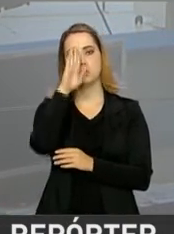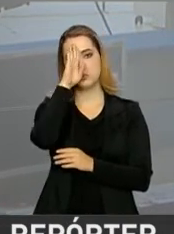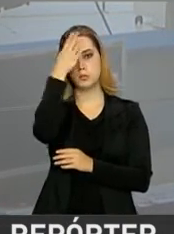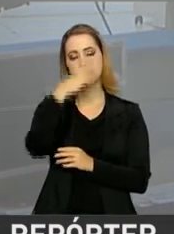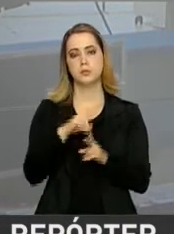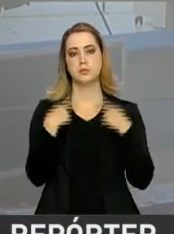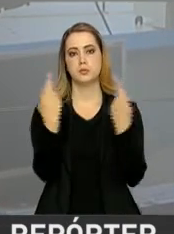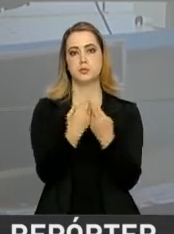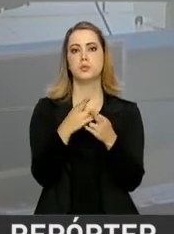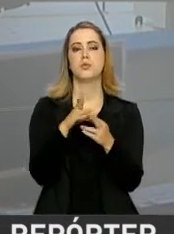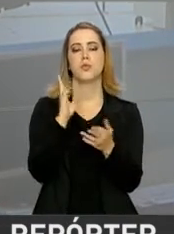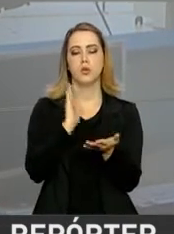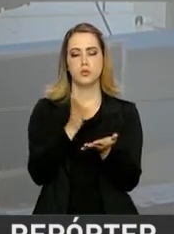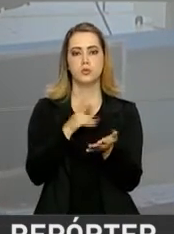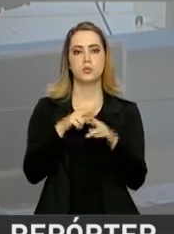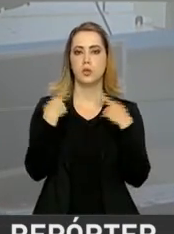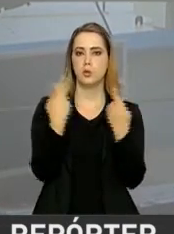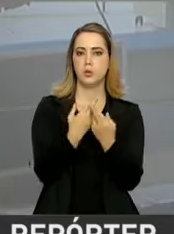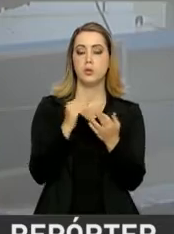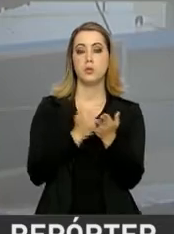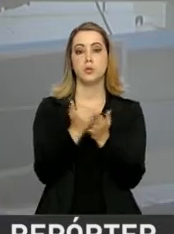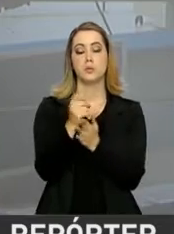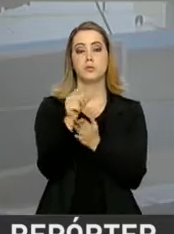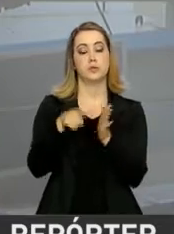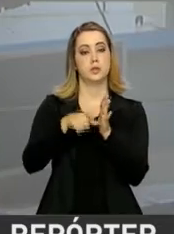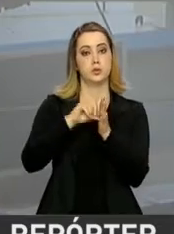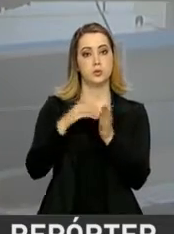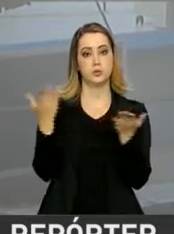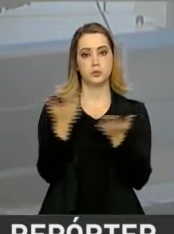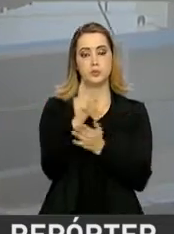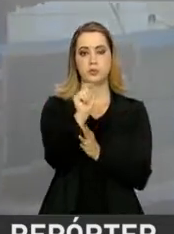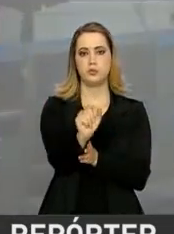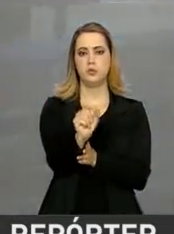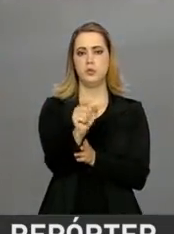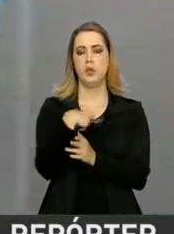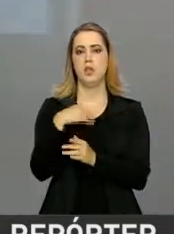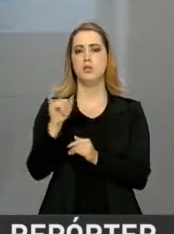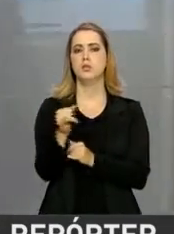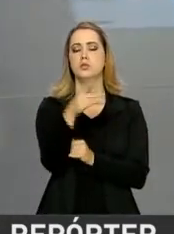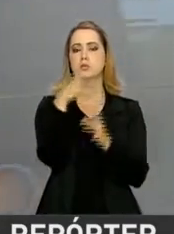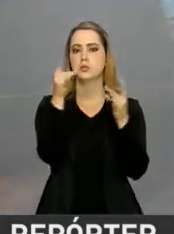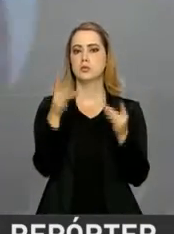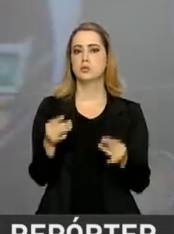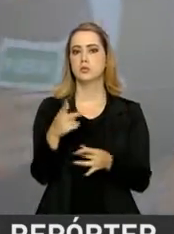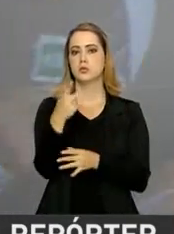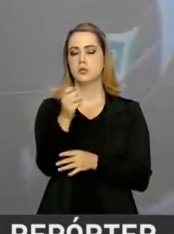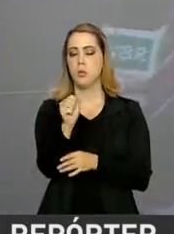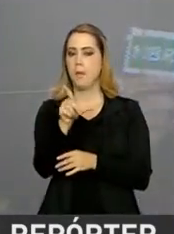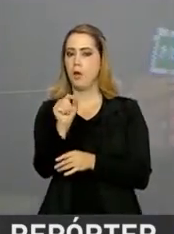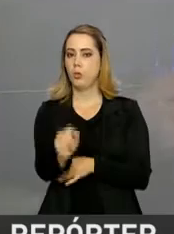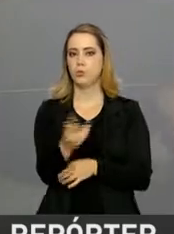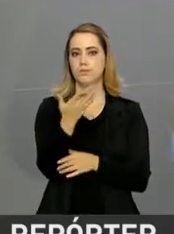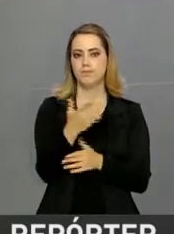no fim do dia. A taxa serve de referência para os juros da economia brasileira. Vamos saber os detalhes ao vivo com o repórter Paulo